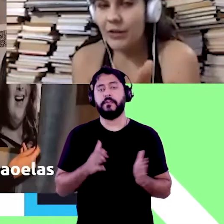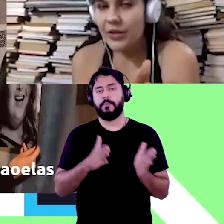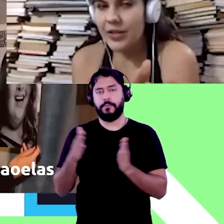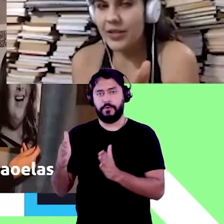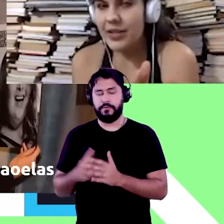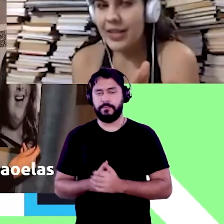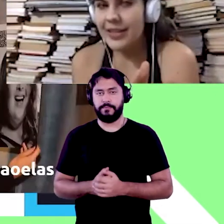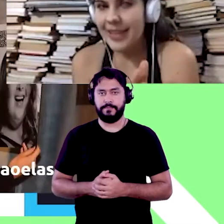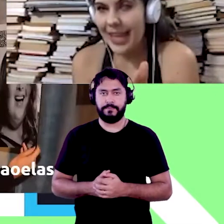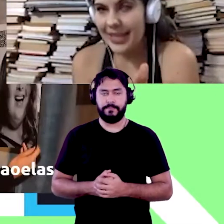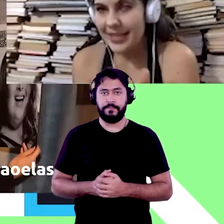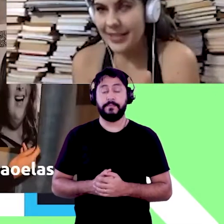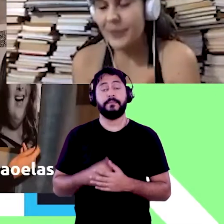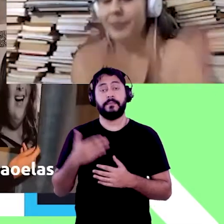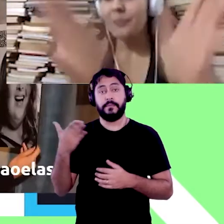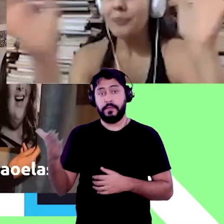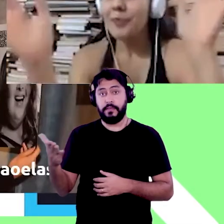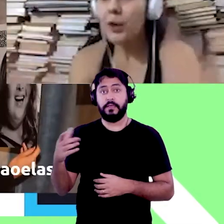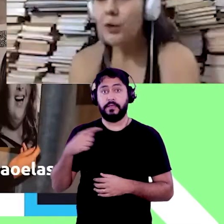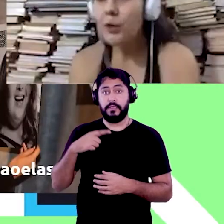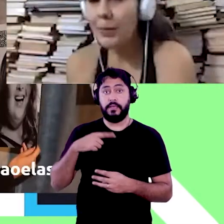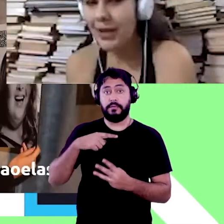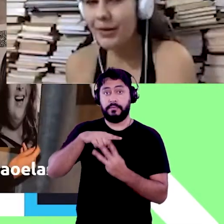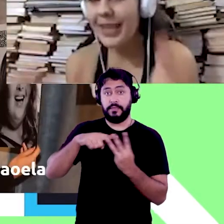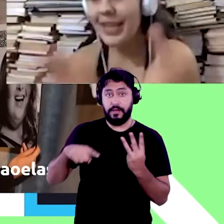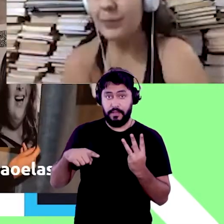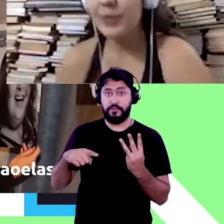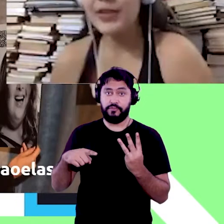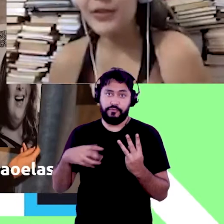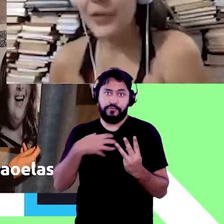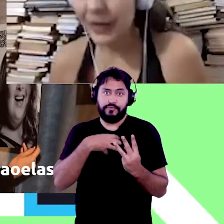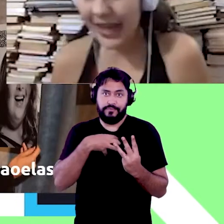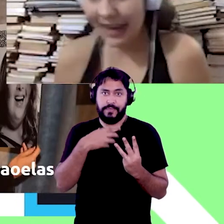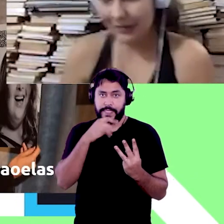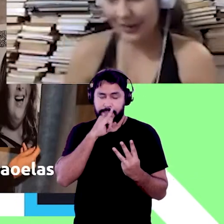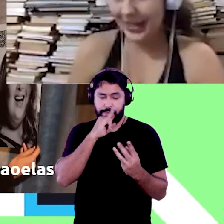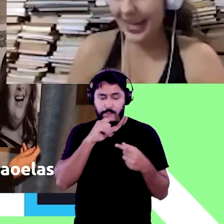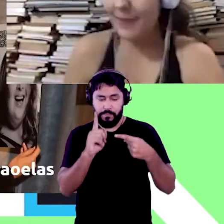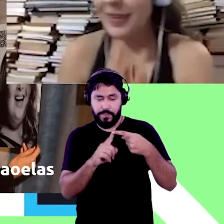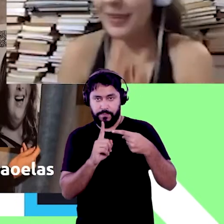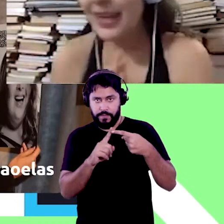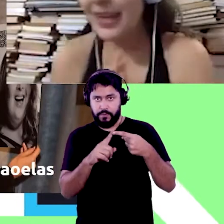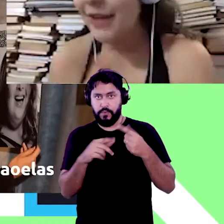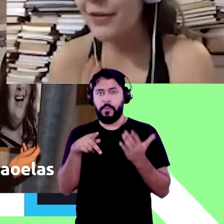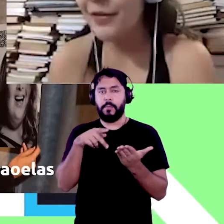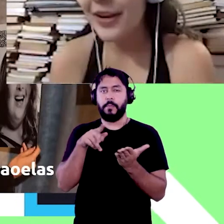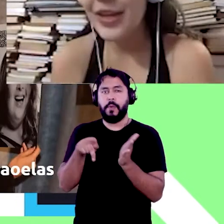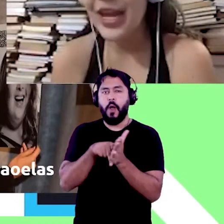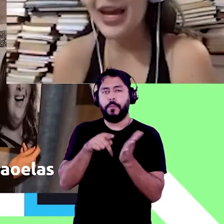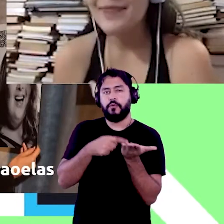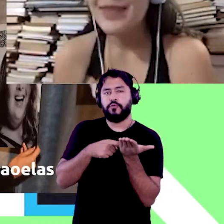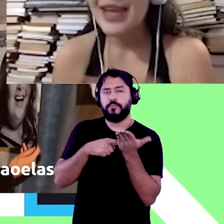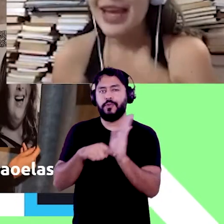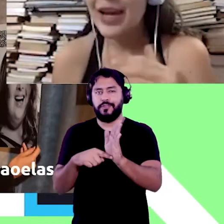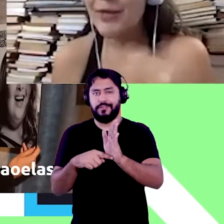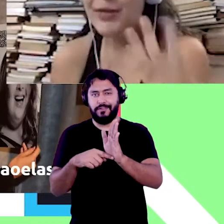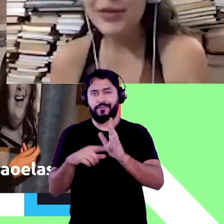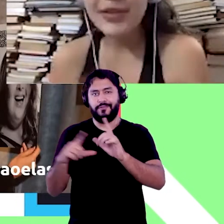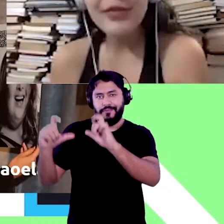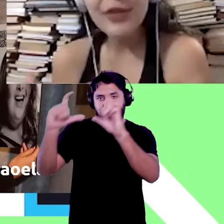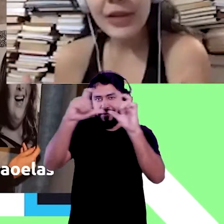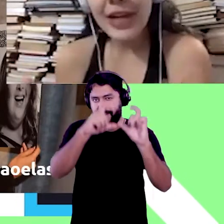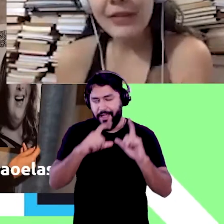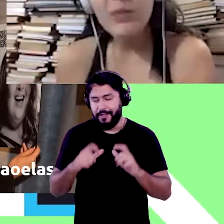Aí eu trouxe esses 3 cases. O primeiro, que é da exposição fotográfica, né? Que ela foi feita, uma